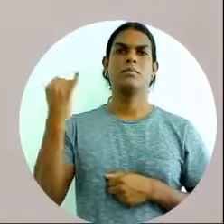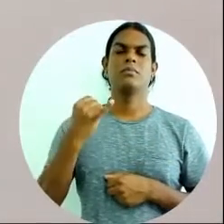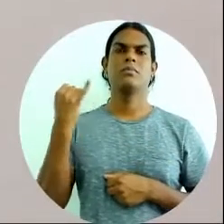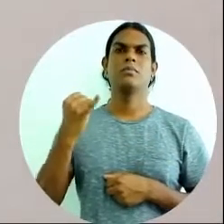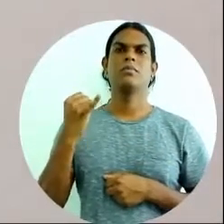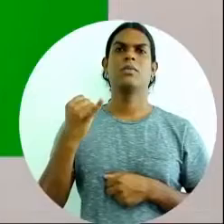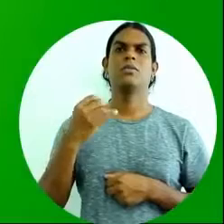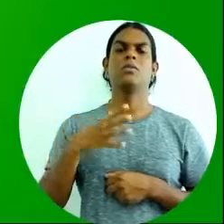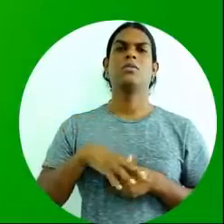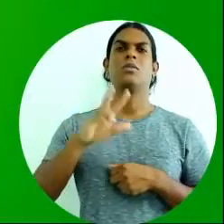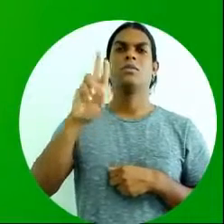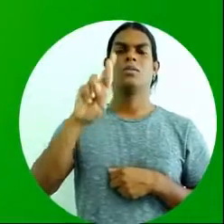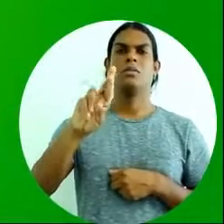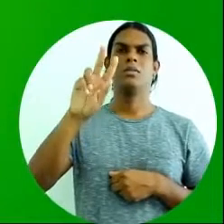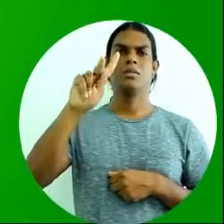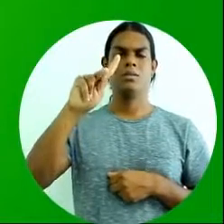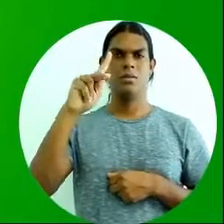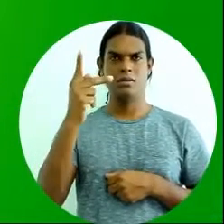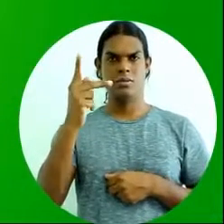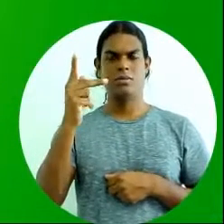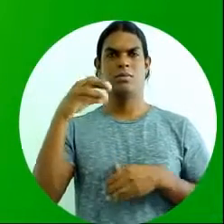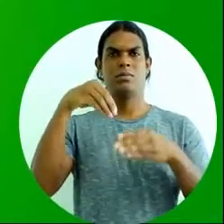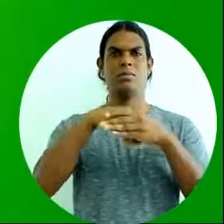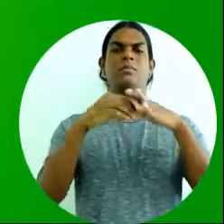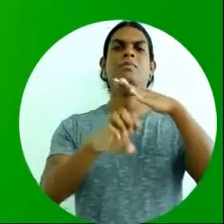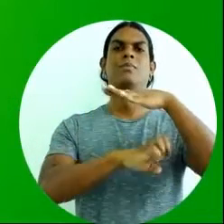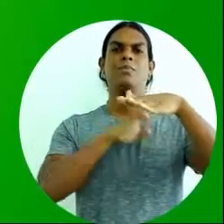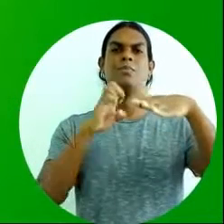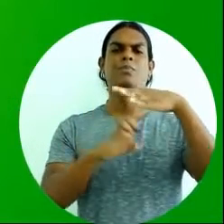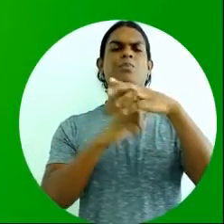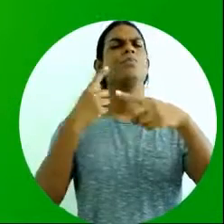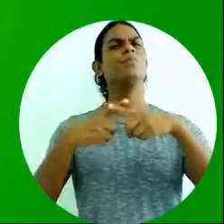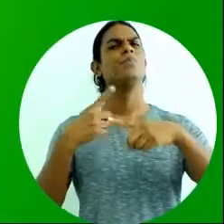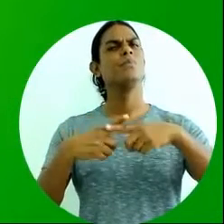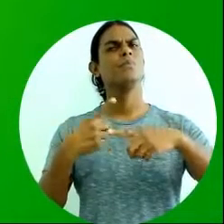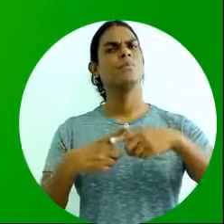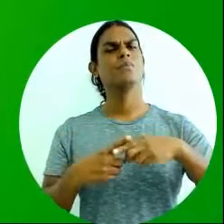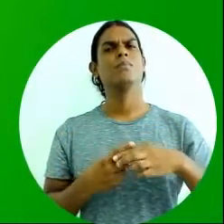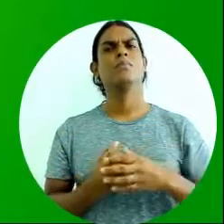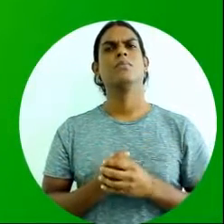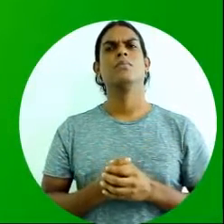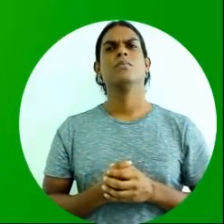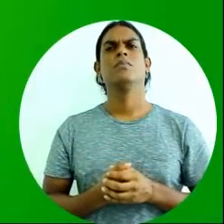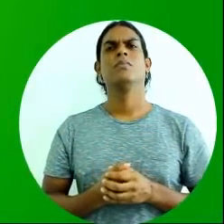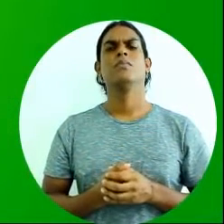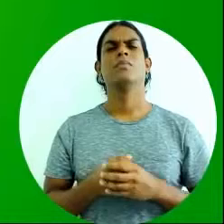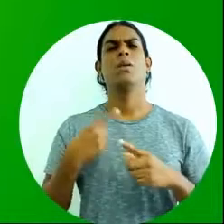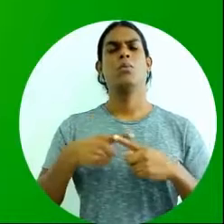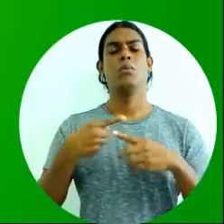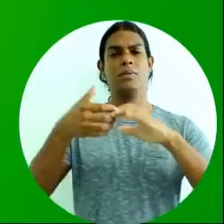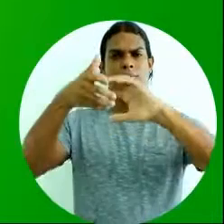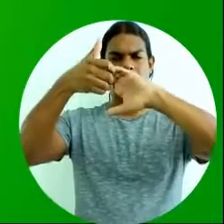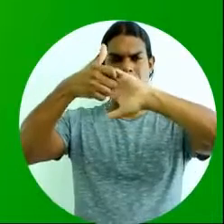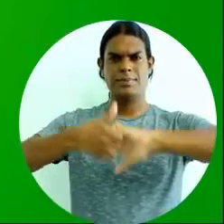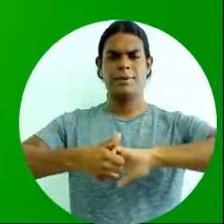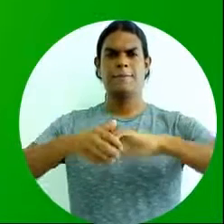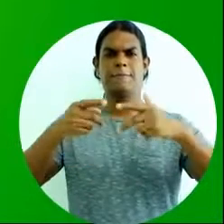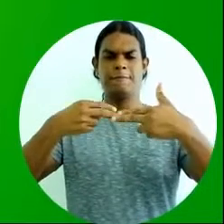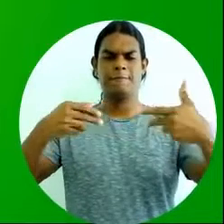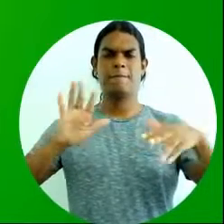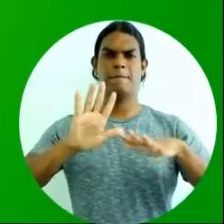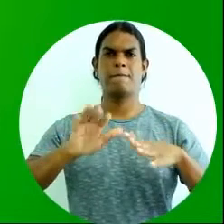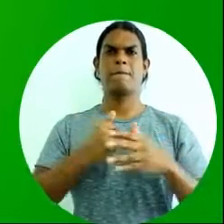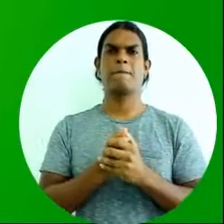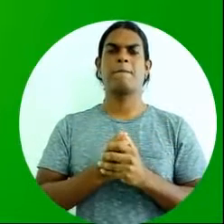na área de recursos humanos, na área de gestão de pessoas. Por quê? Há uma série de benefícios. Primeiro que a avaliação